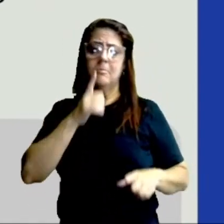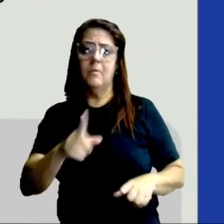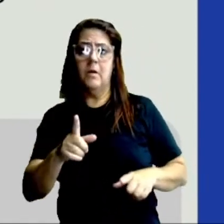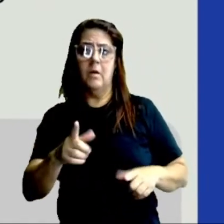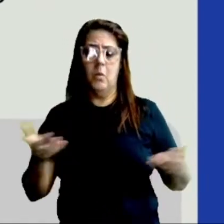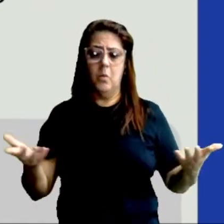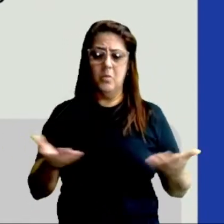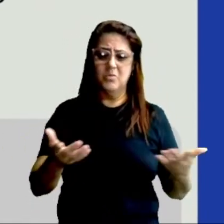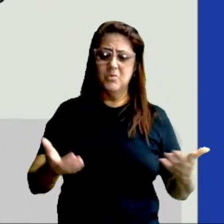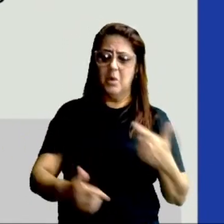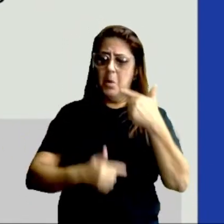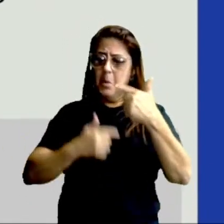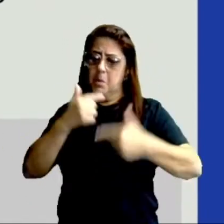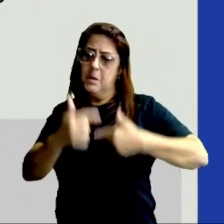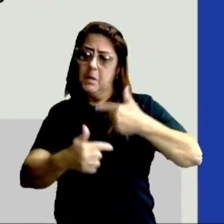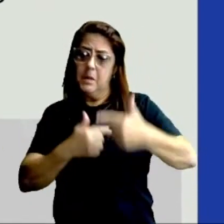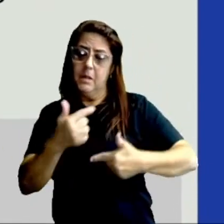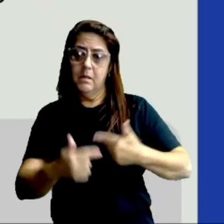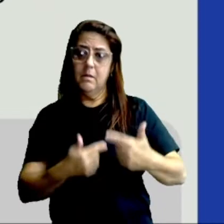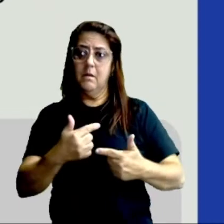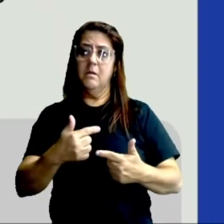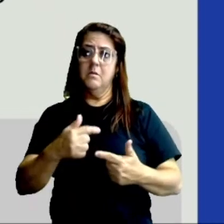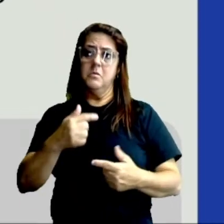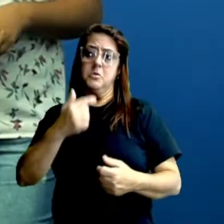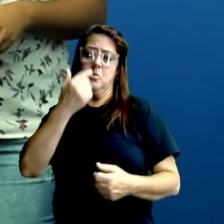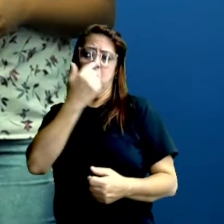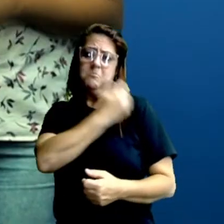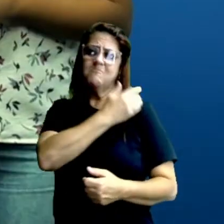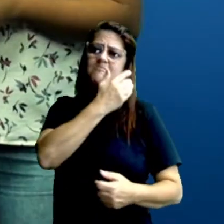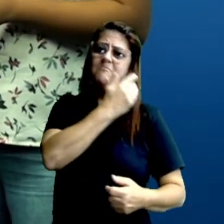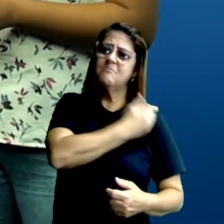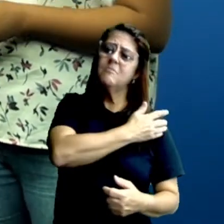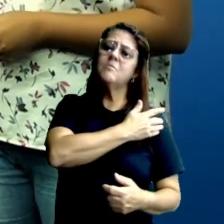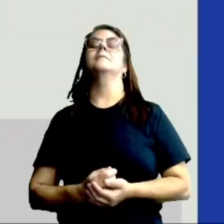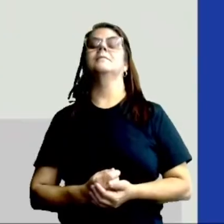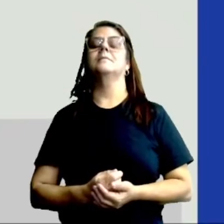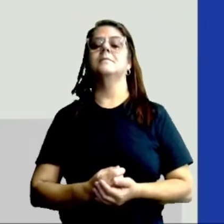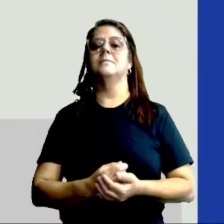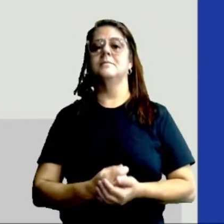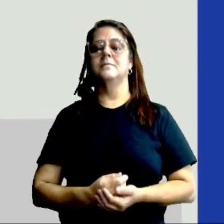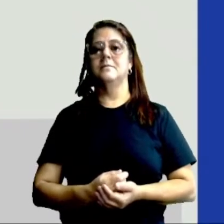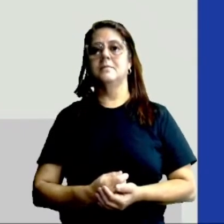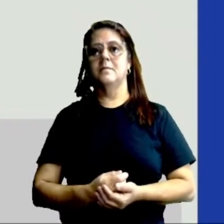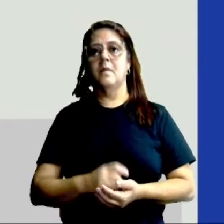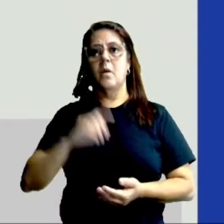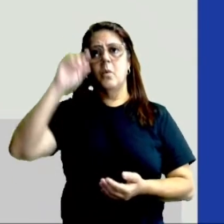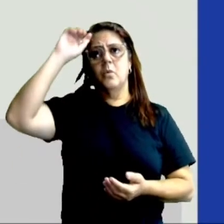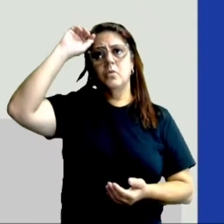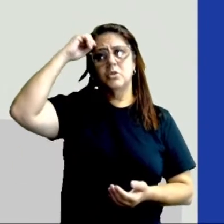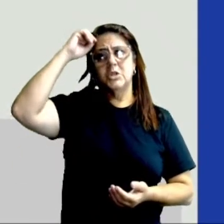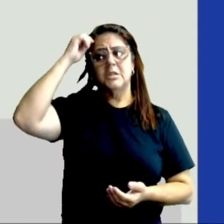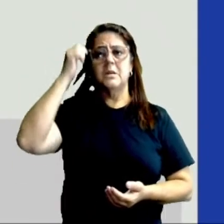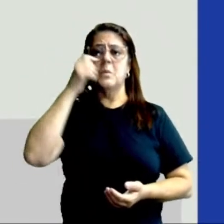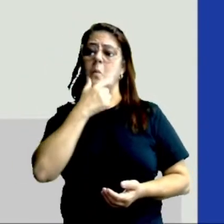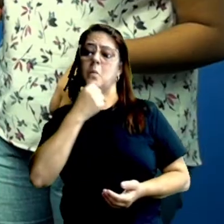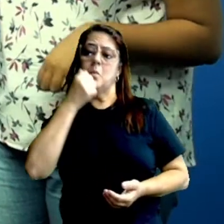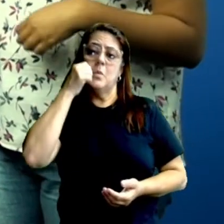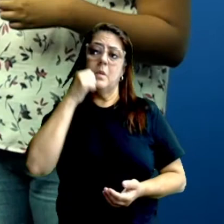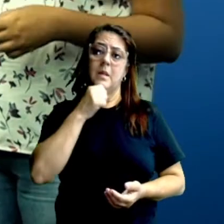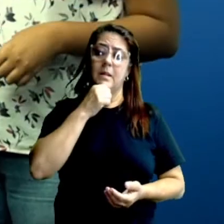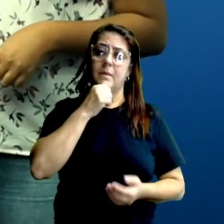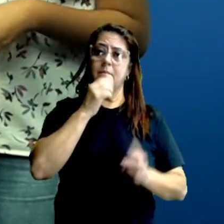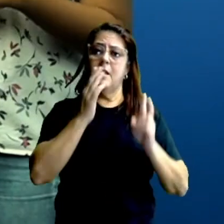contra o racismo que é um herança vergonhosa da nossa história Então os negros e negras